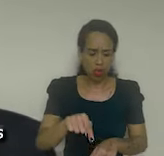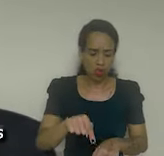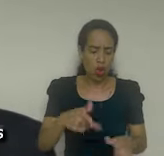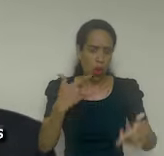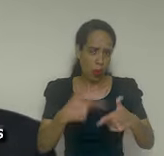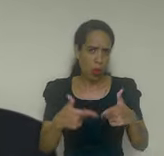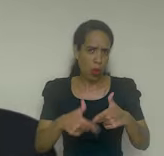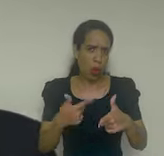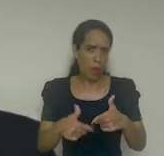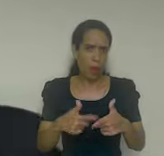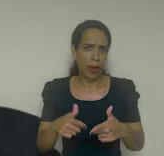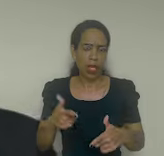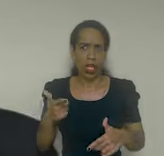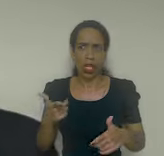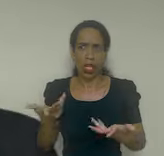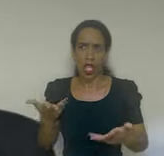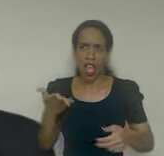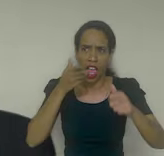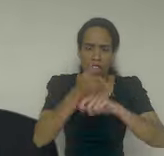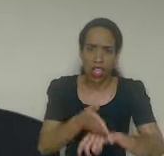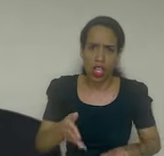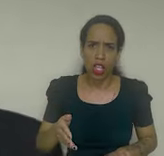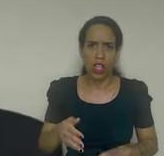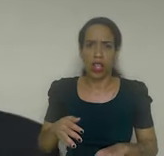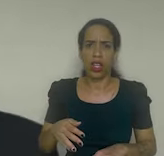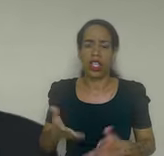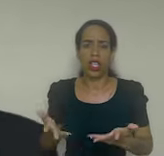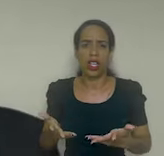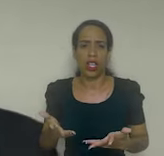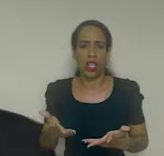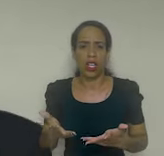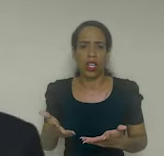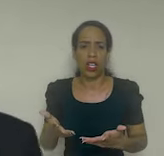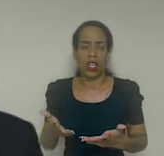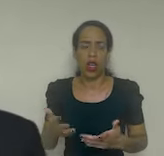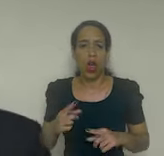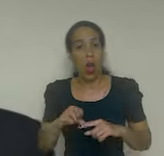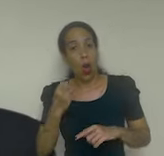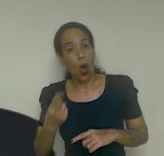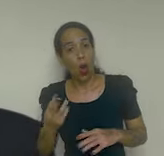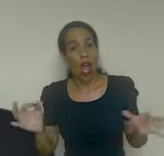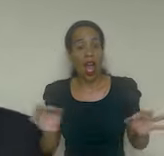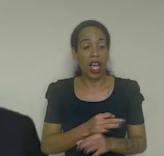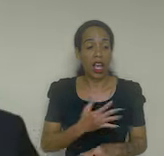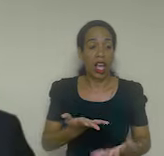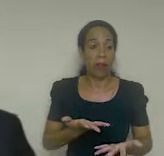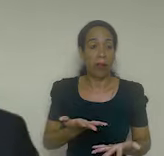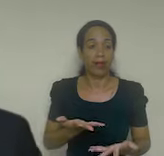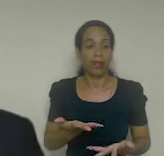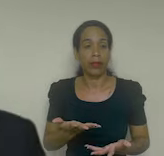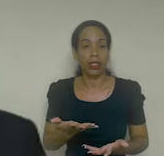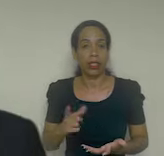esses problemas que a gente enfrenta mais no feijão com arroz, mais no atacado, ou a gente acaba um pouco